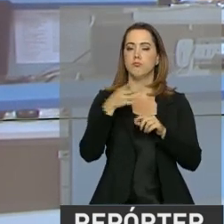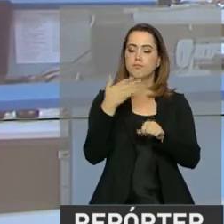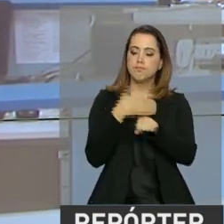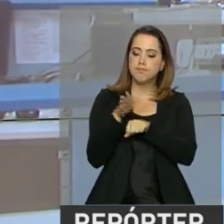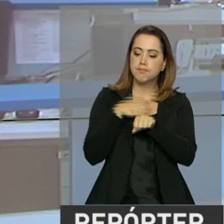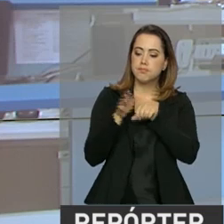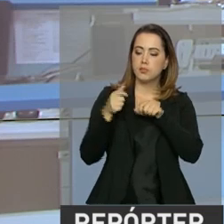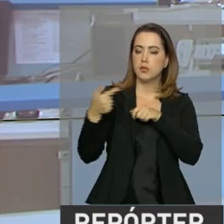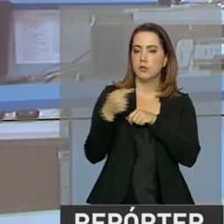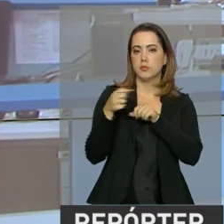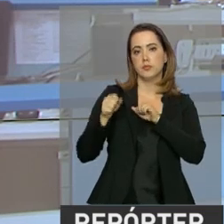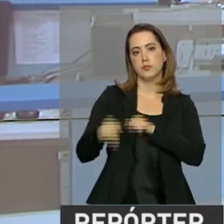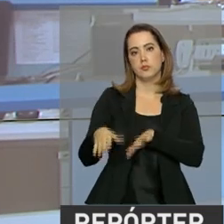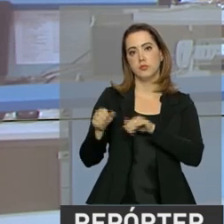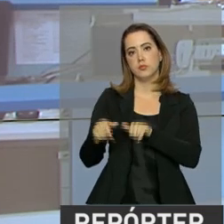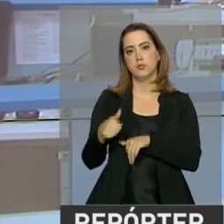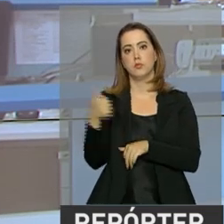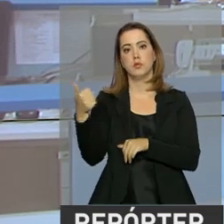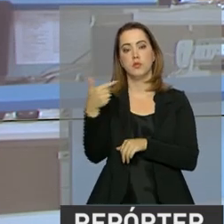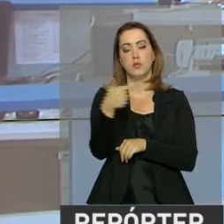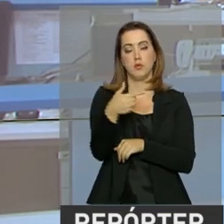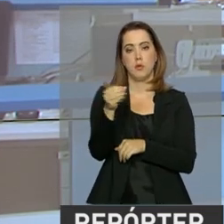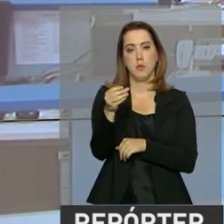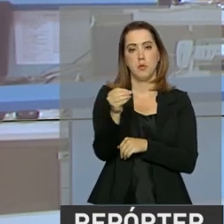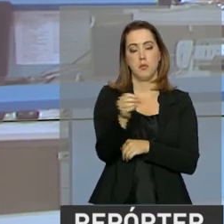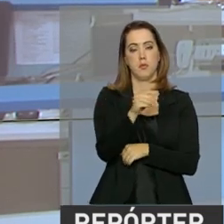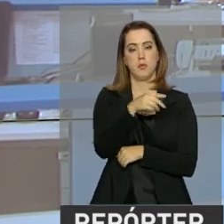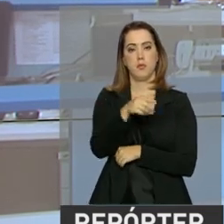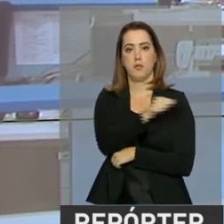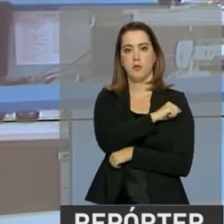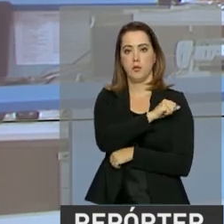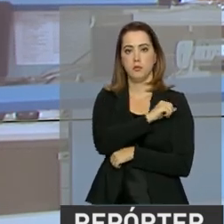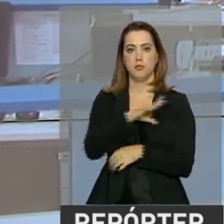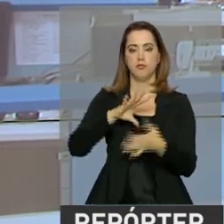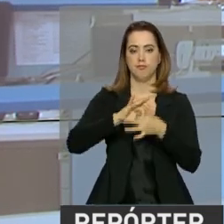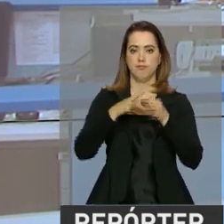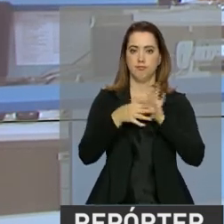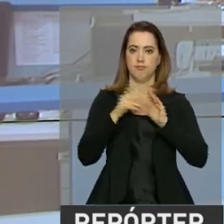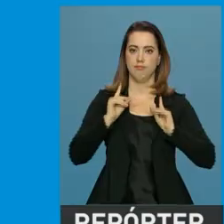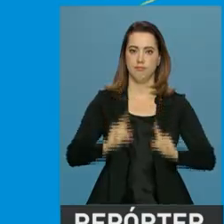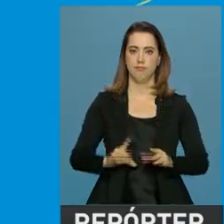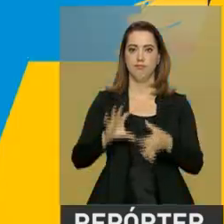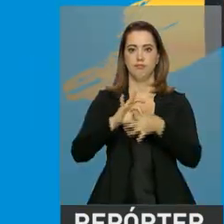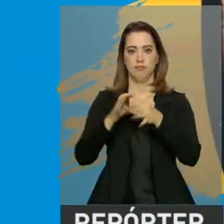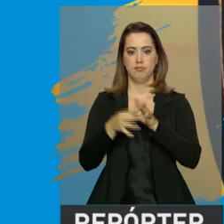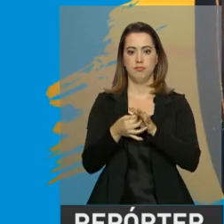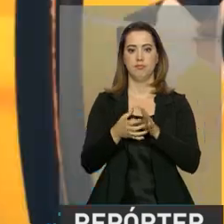100 alunos vão levar o tema das Olimpíadas e paralimpíadas para o